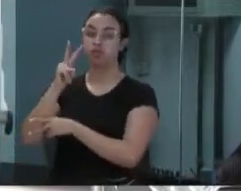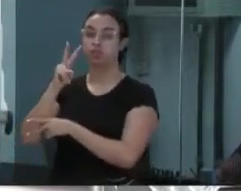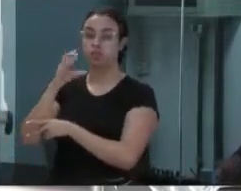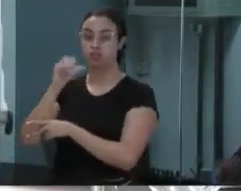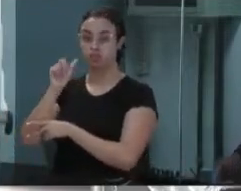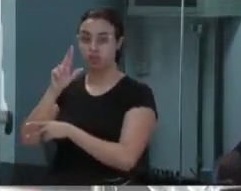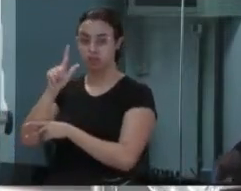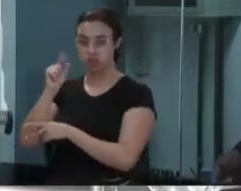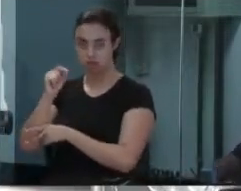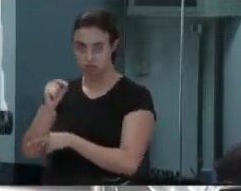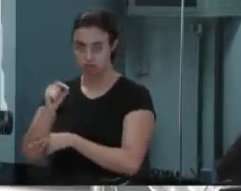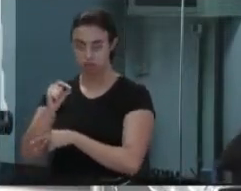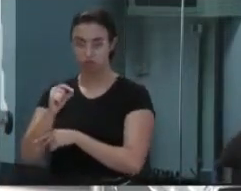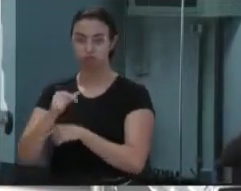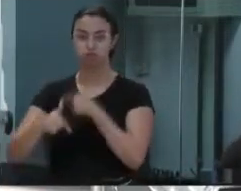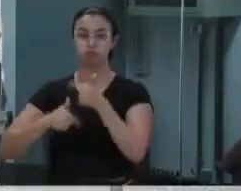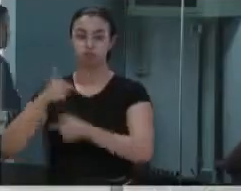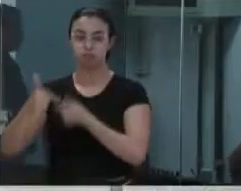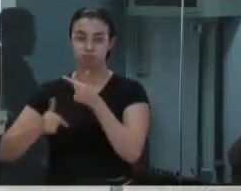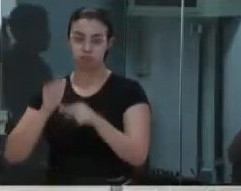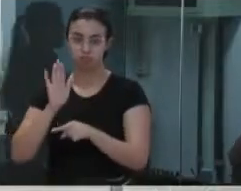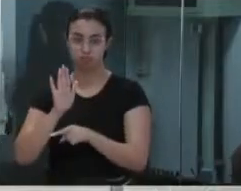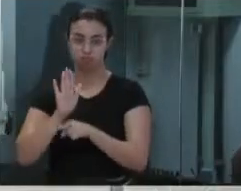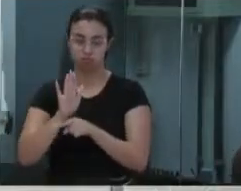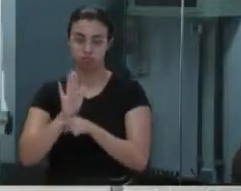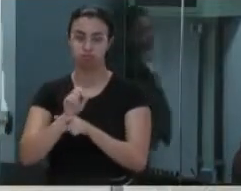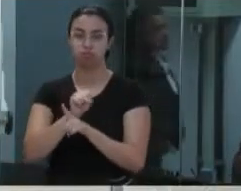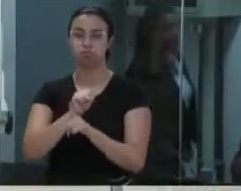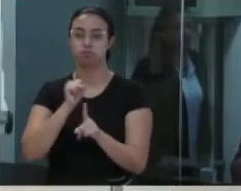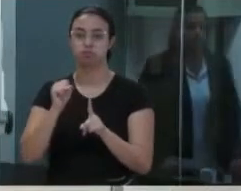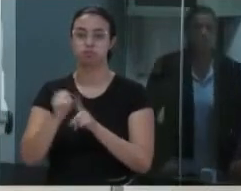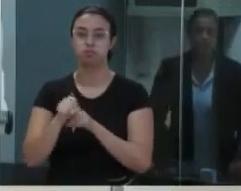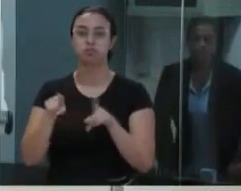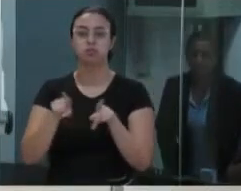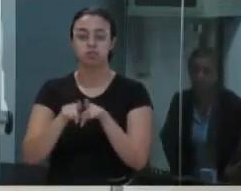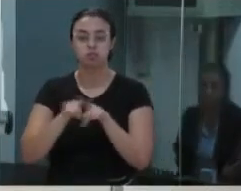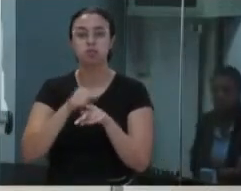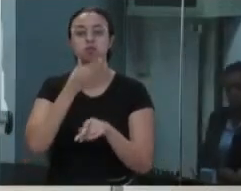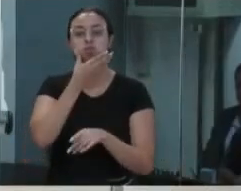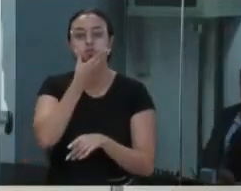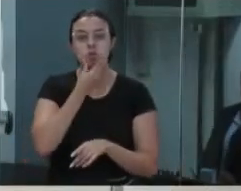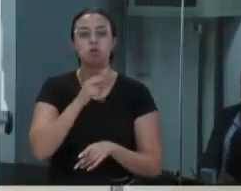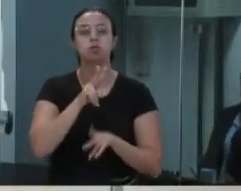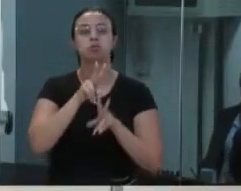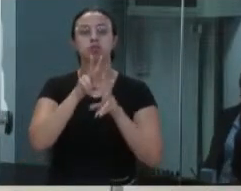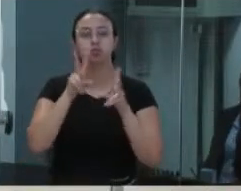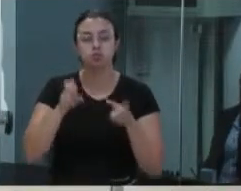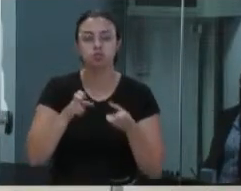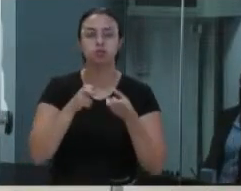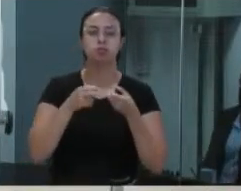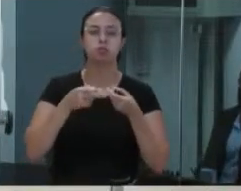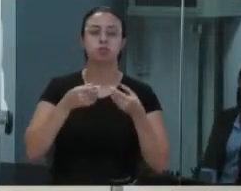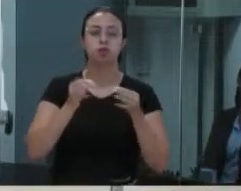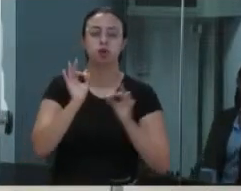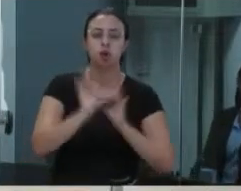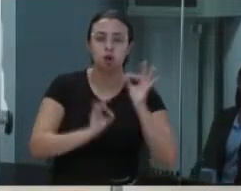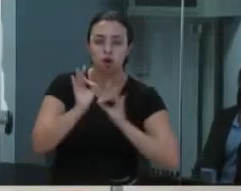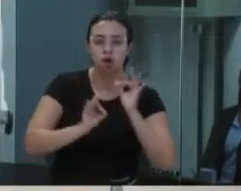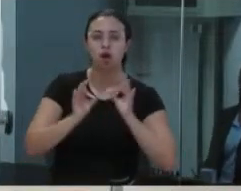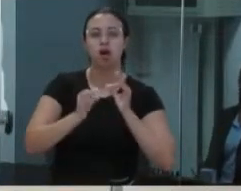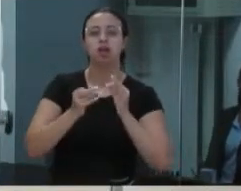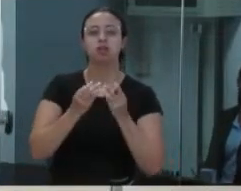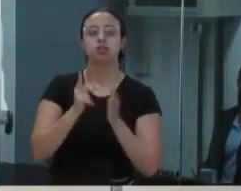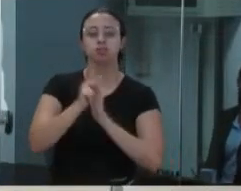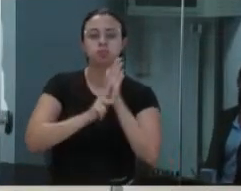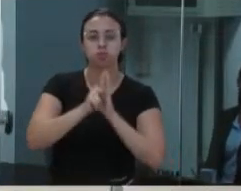assim como o Maico, que é nosso diretor também interino de política sobre drogas e gerente de proteção social. Então, essa foi a única alteração do